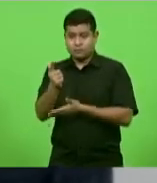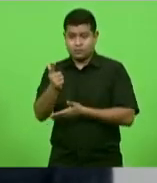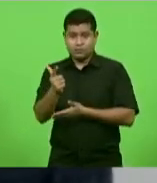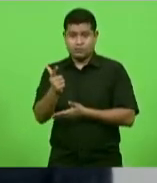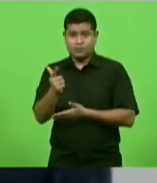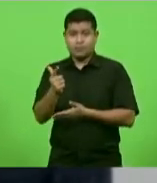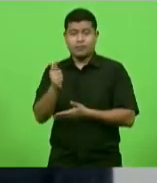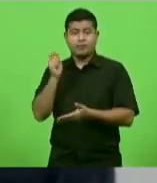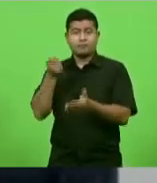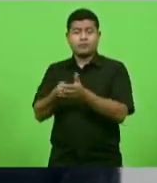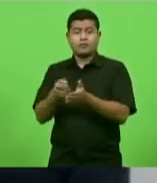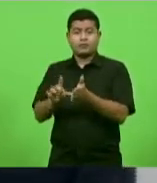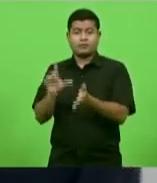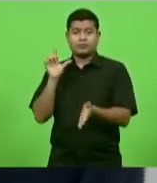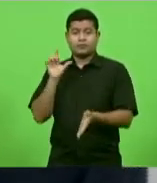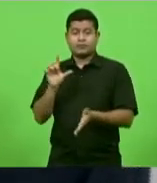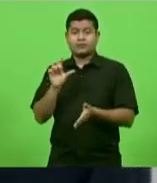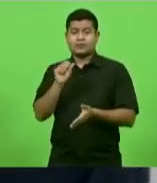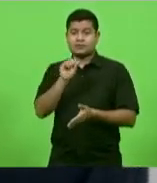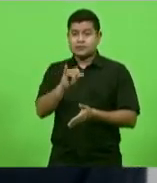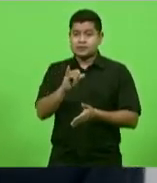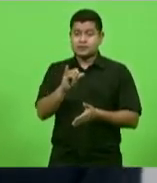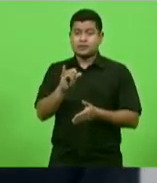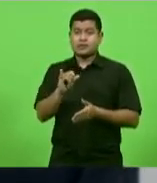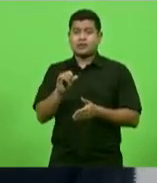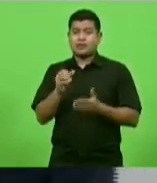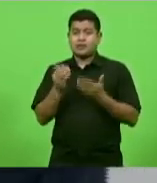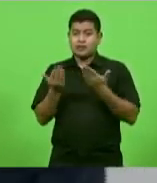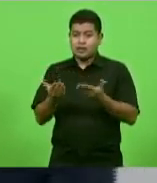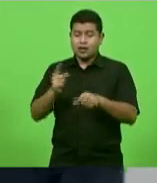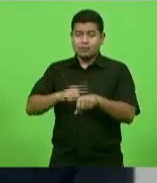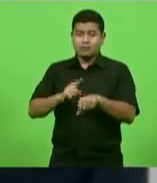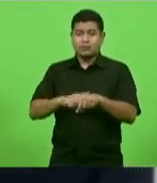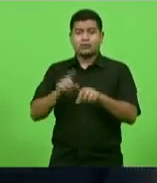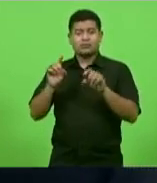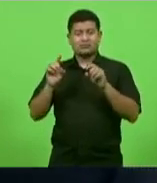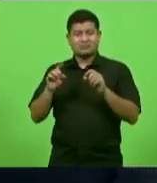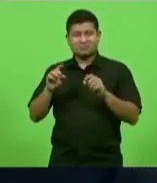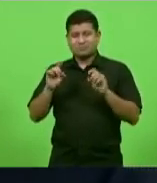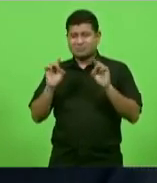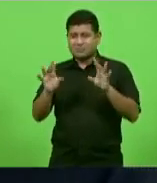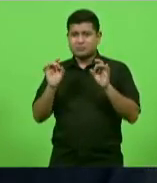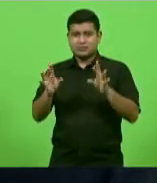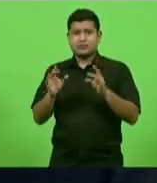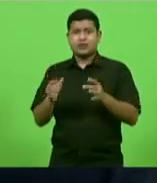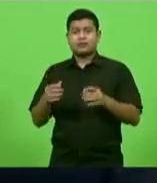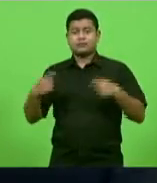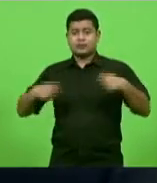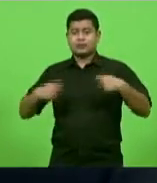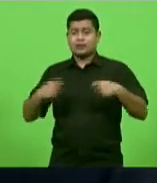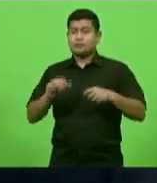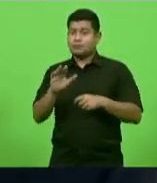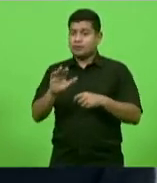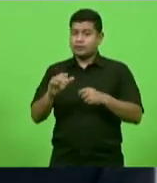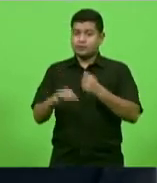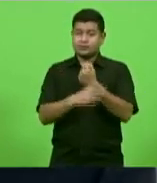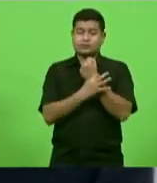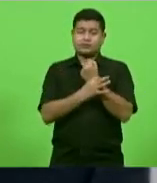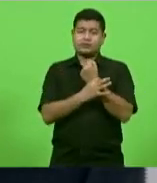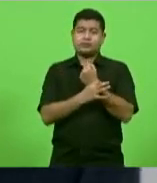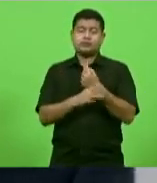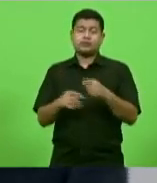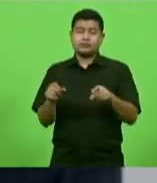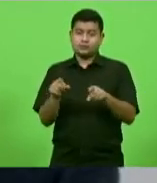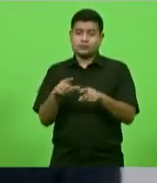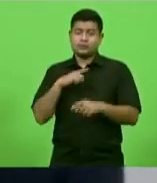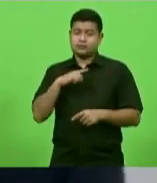de aquisição com pagamento antecipado, salvo em situações excepcionais e, mesmo assim, com as cautelas de garantia. Nessa